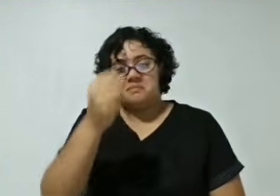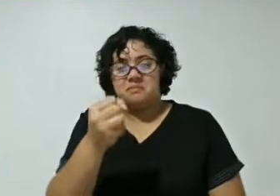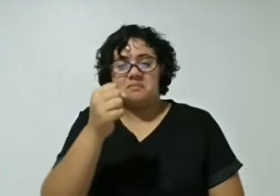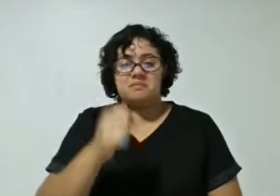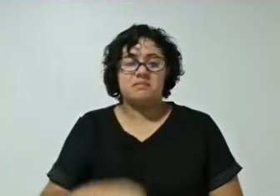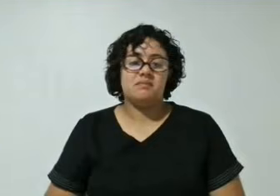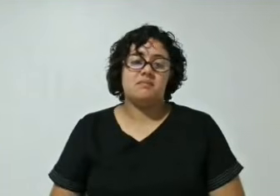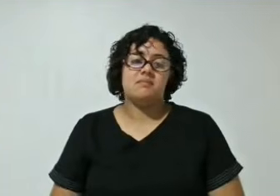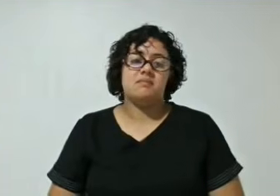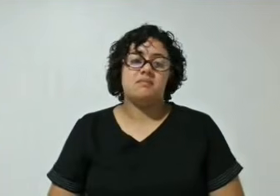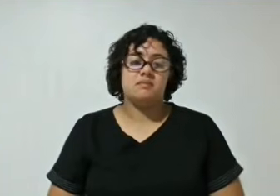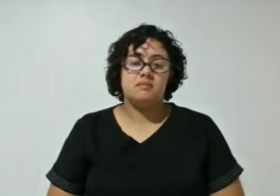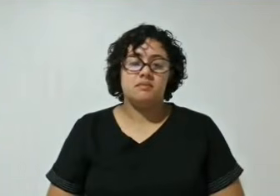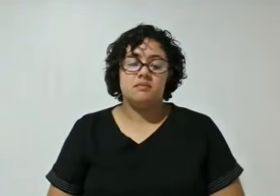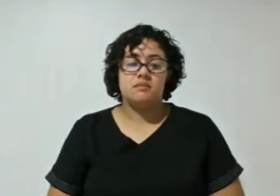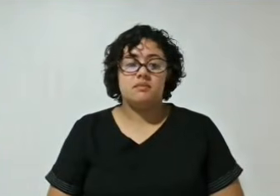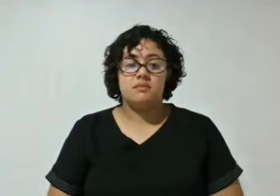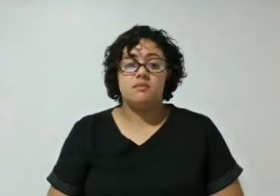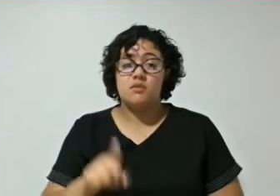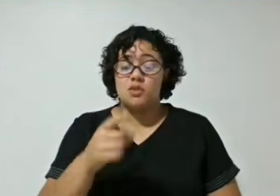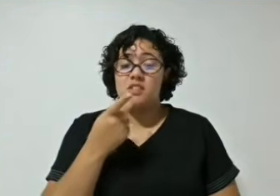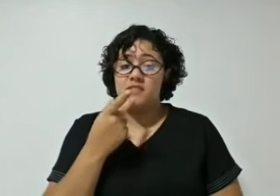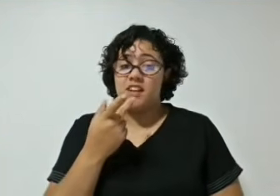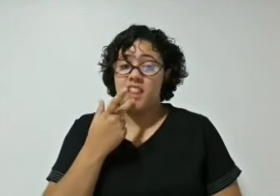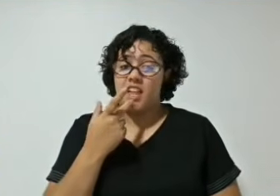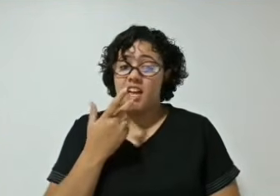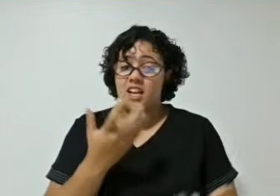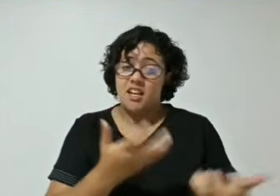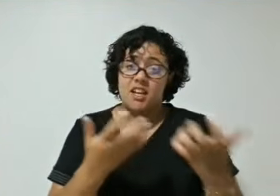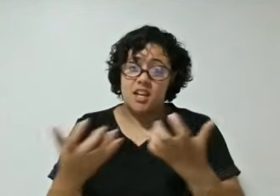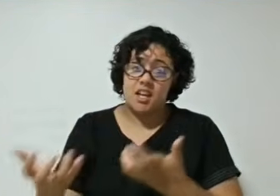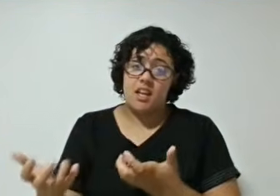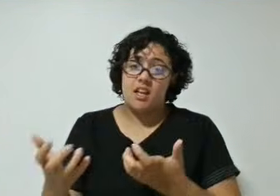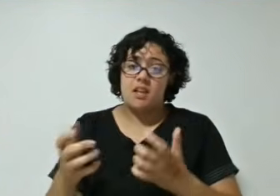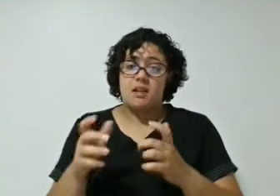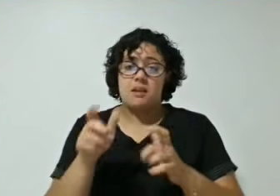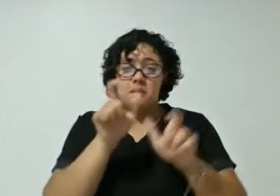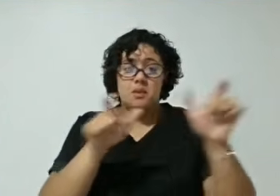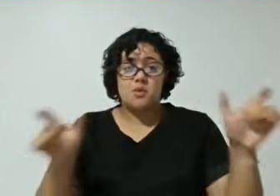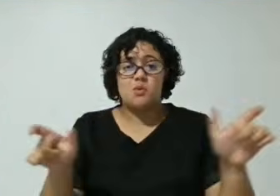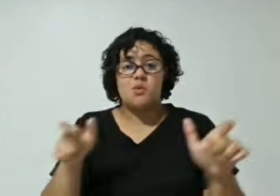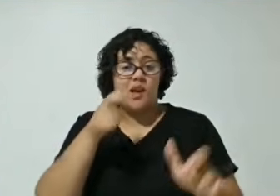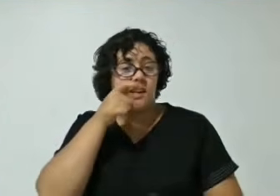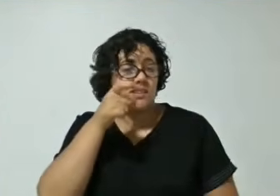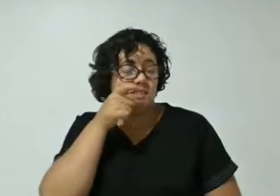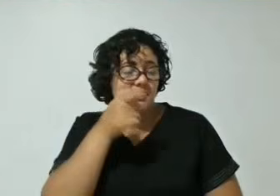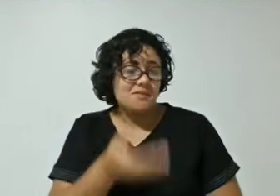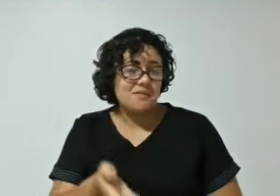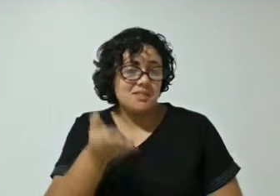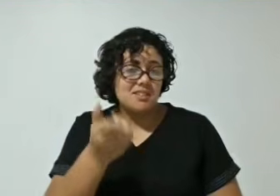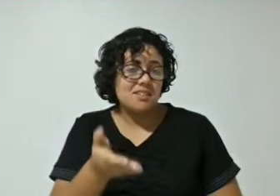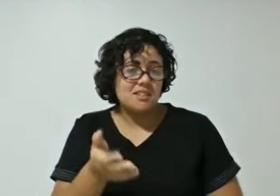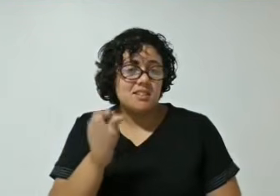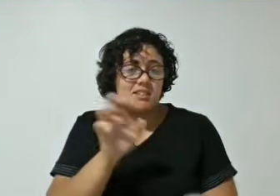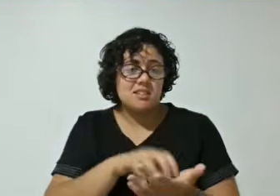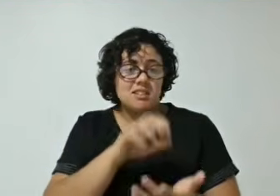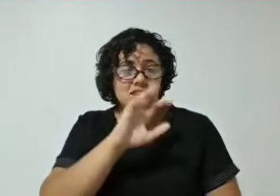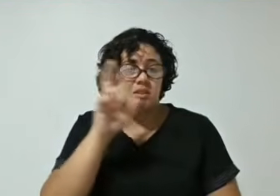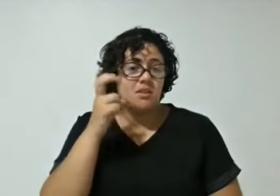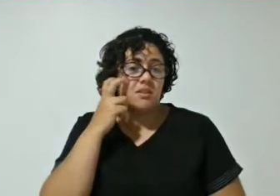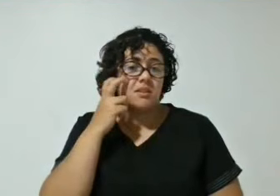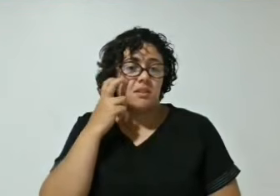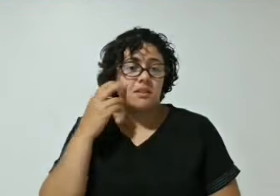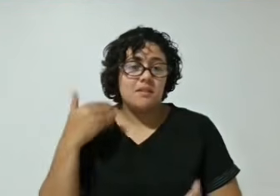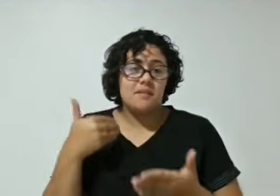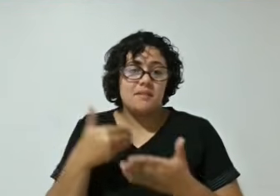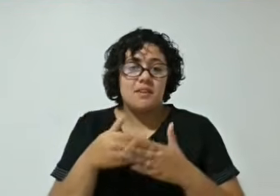Érica, você quer deixar uma mensagem para quem vai estar assistindo aqui, alguma coisa para o Centro Cultural? Nós estamos chegando no final aqui para encerrar,